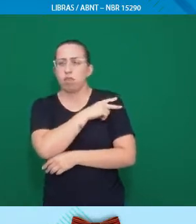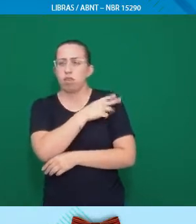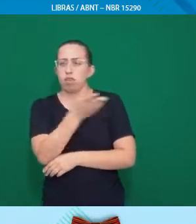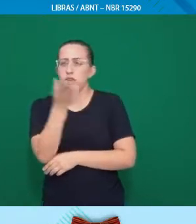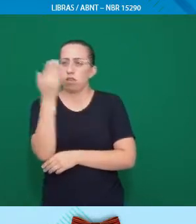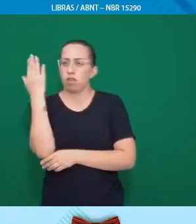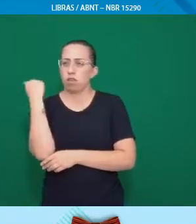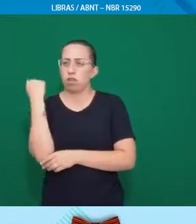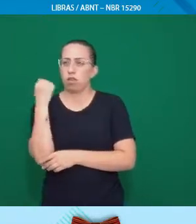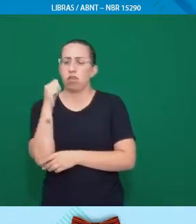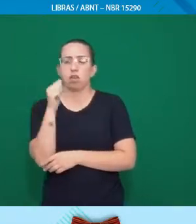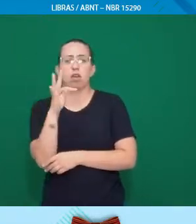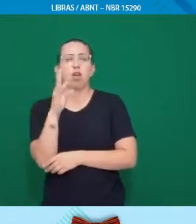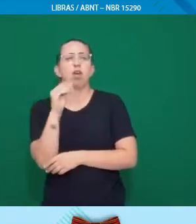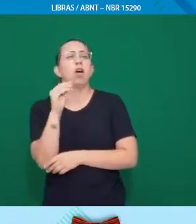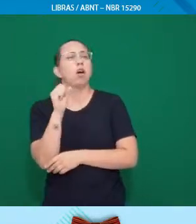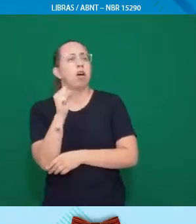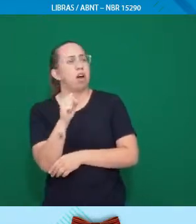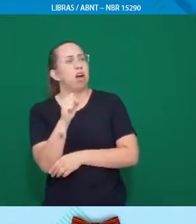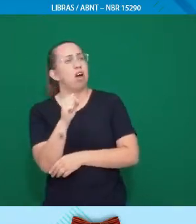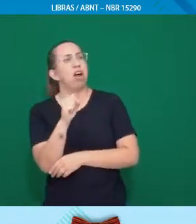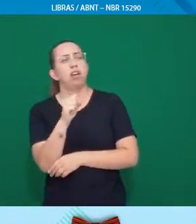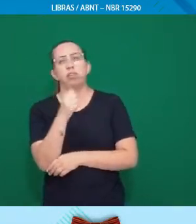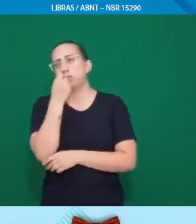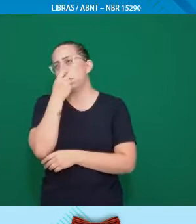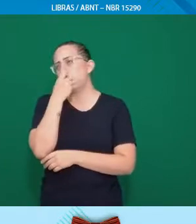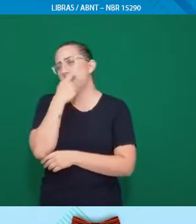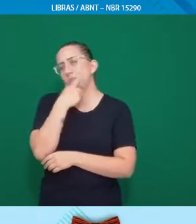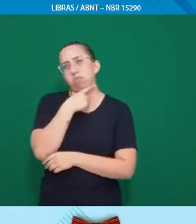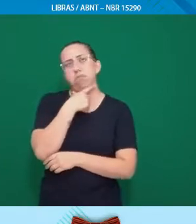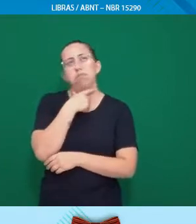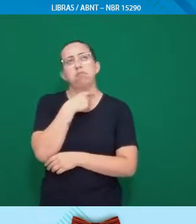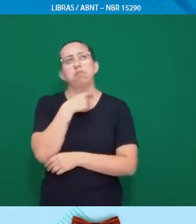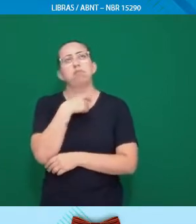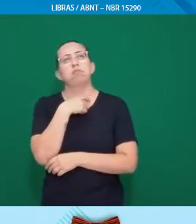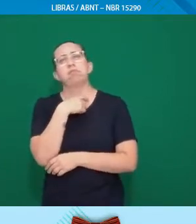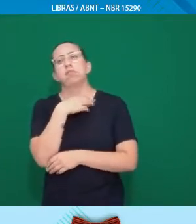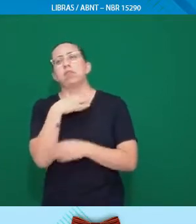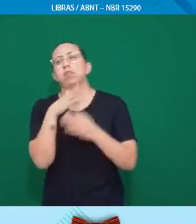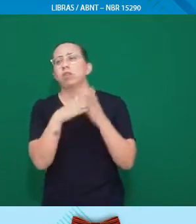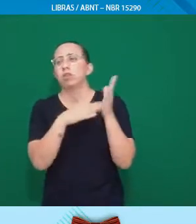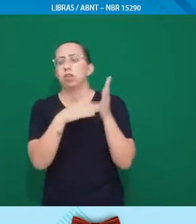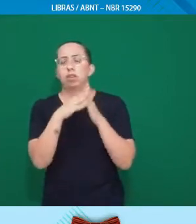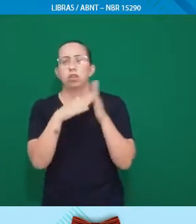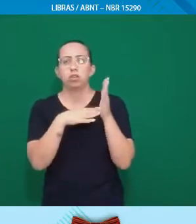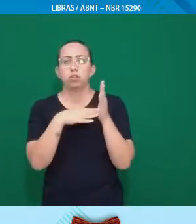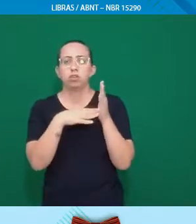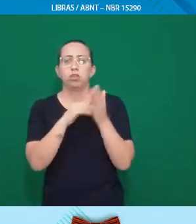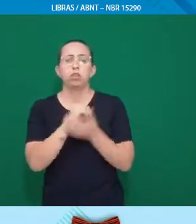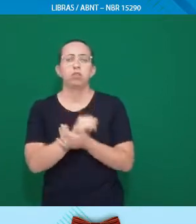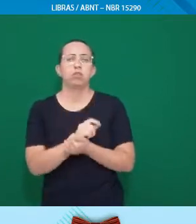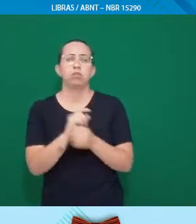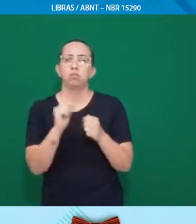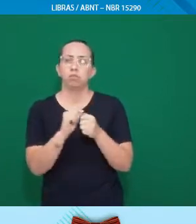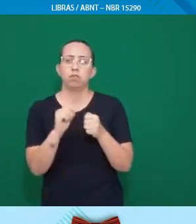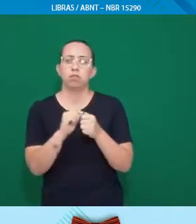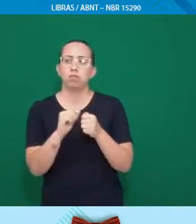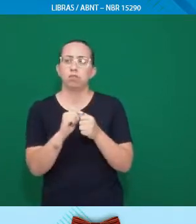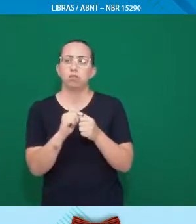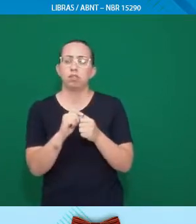e contando até do próprio ratos que já se passou o esgoto futebol